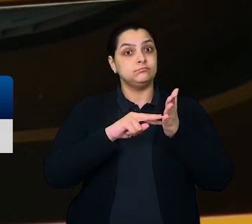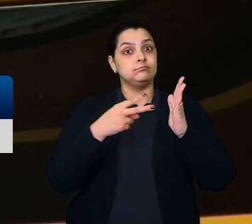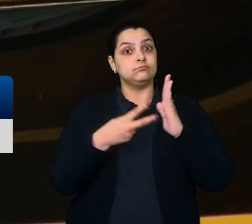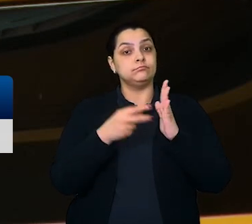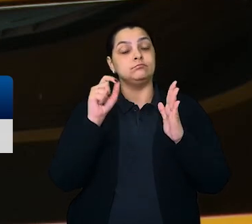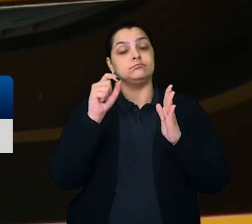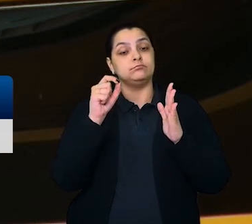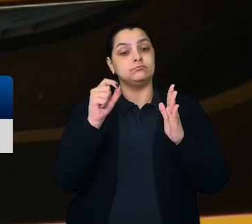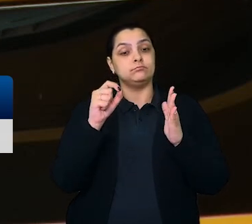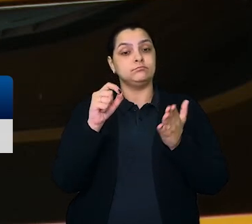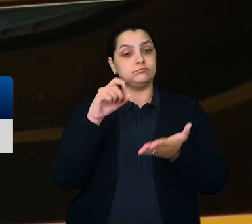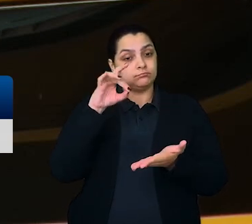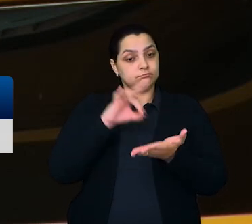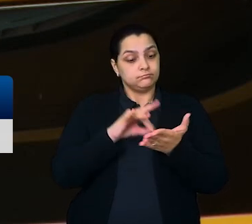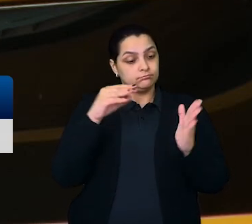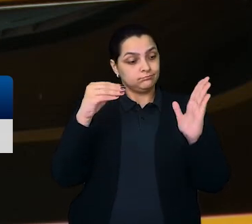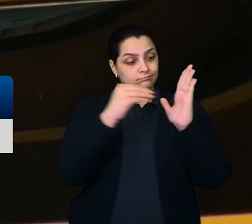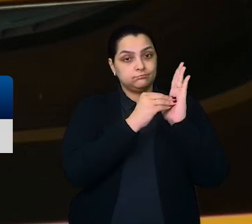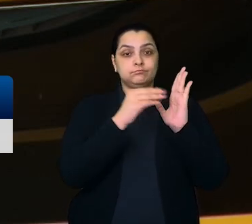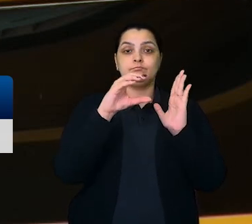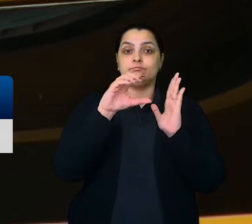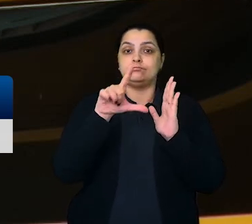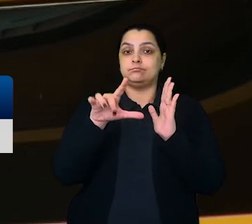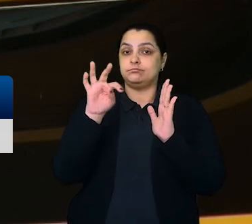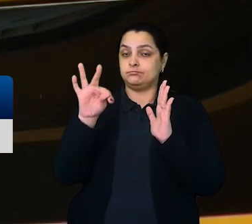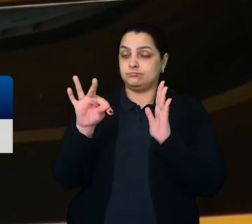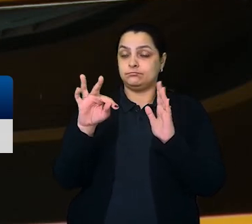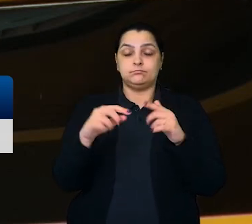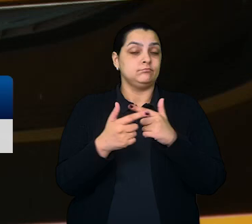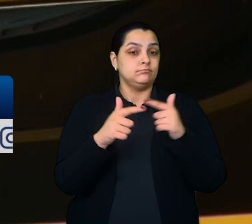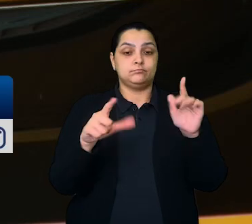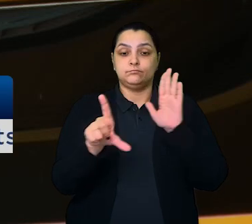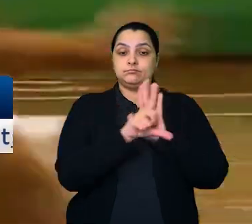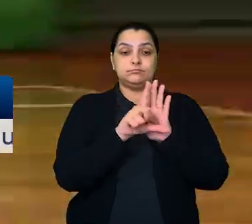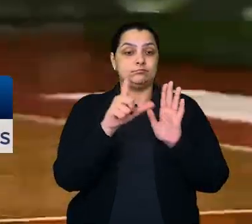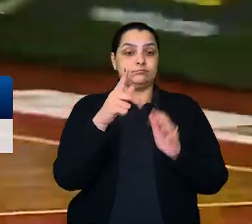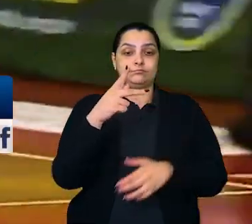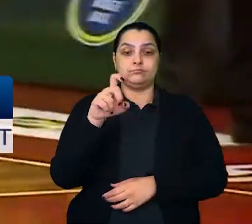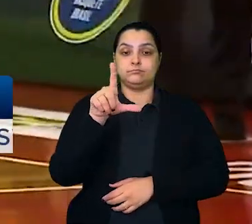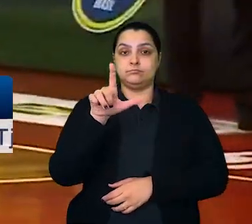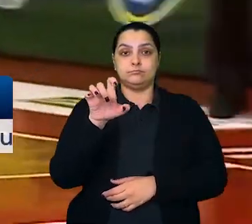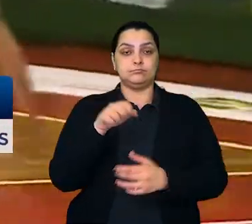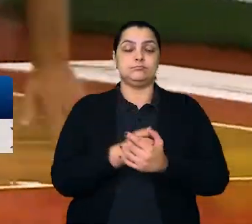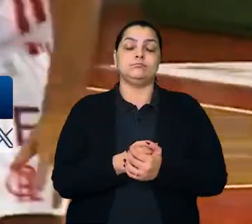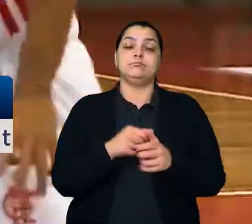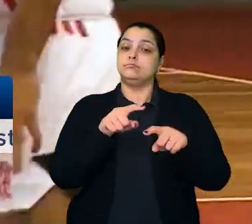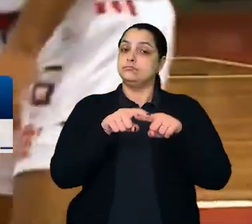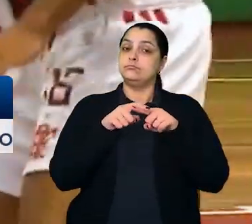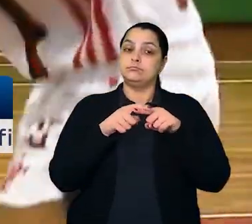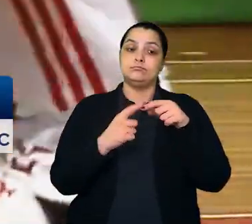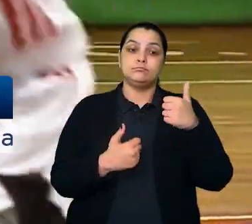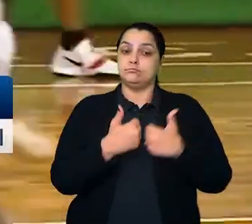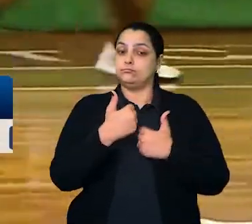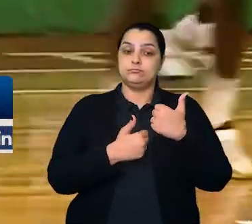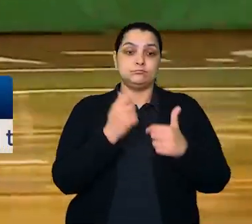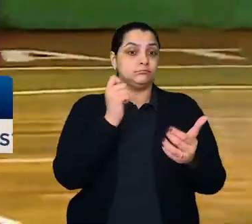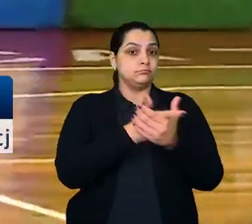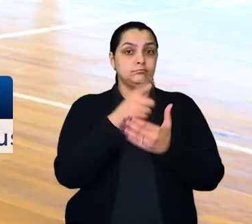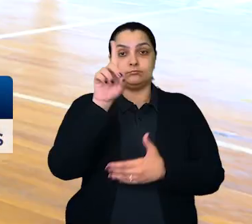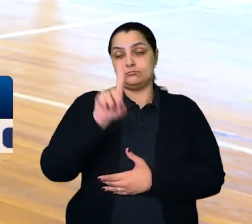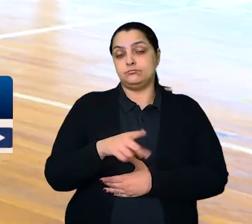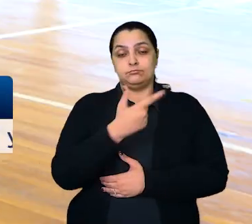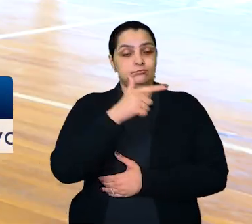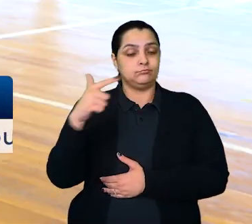com base na consolidação das leis do trabalho e não na Lei Pelé. Por isso, o jogador não tem direito ao